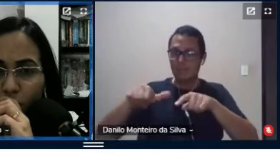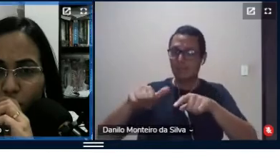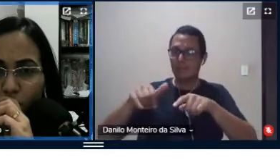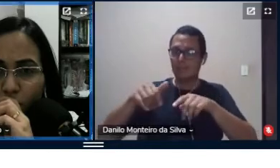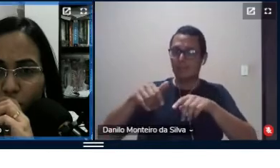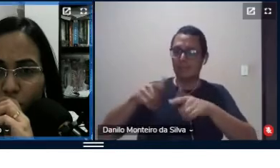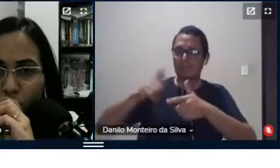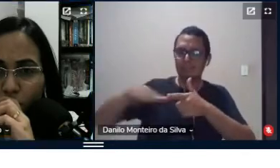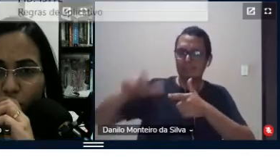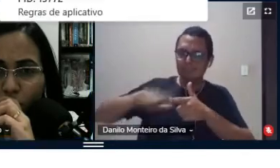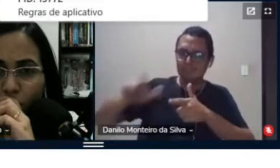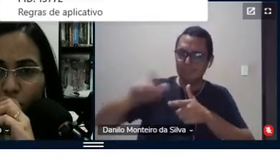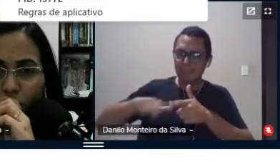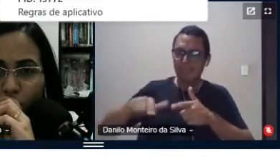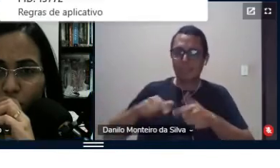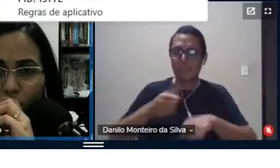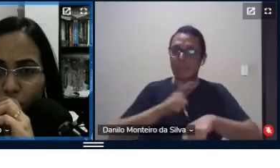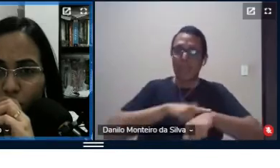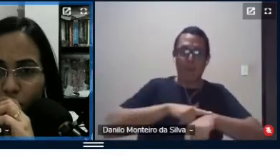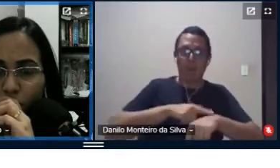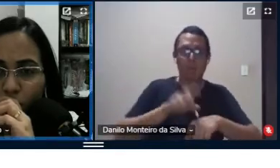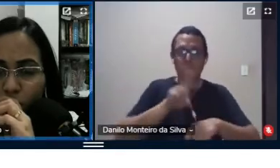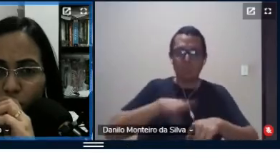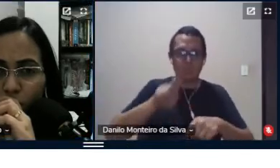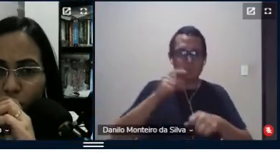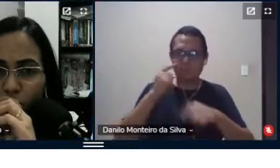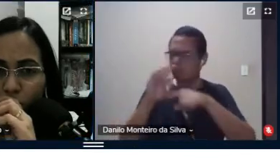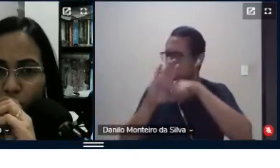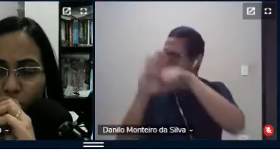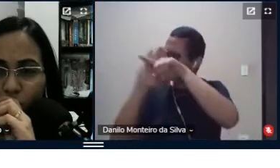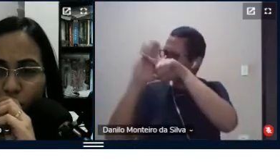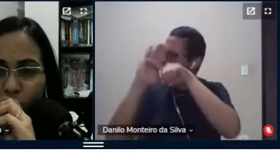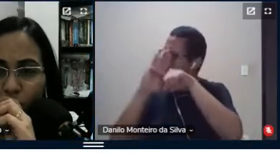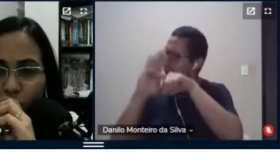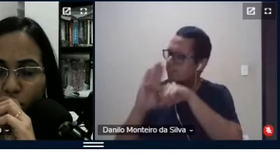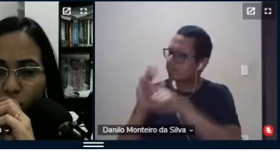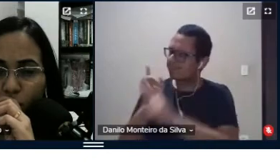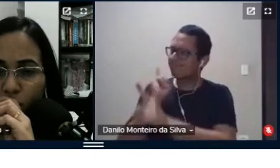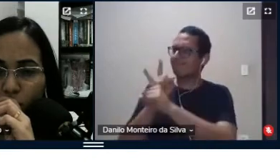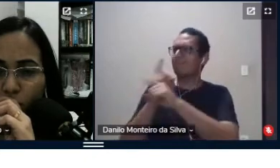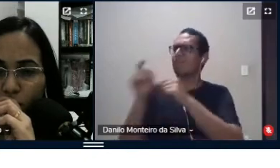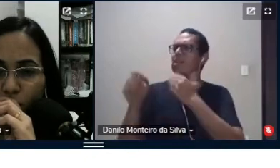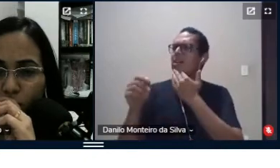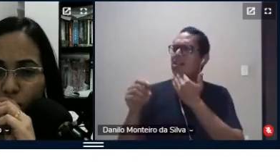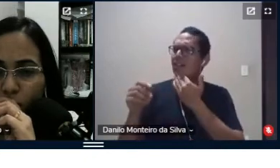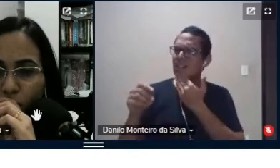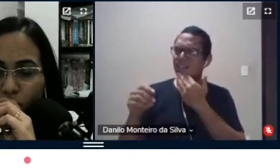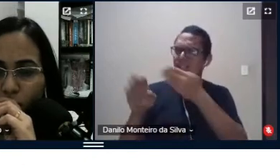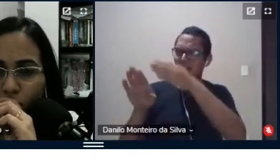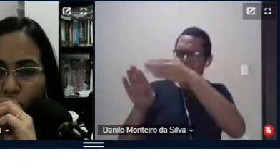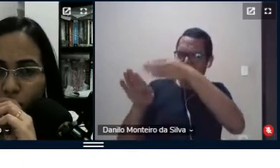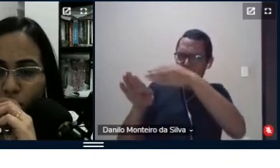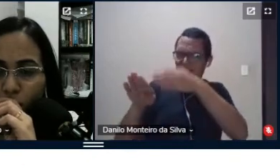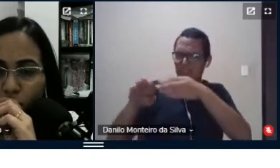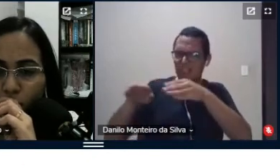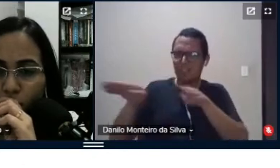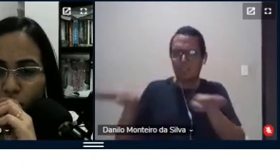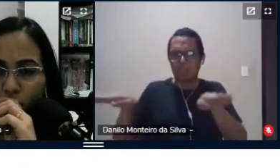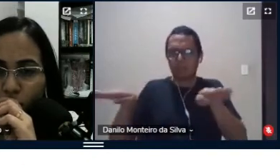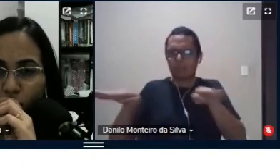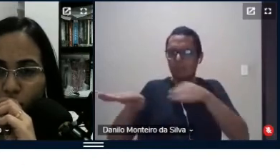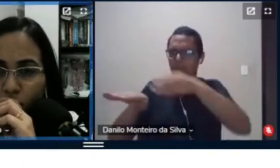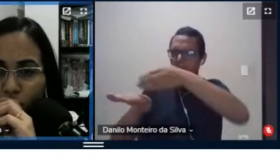algum aparelho de medição e foi identificada uma trinca dessa aí, e ela